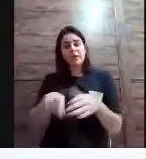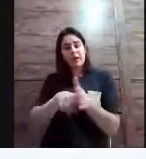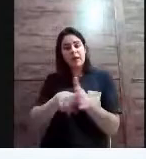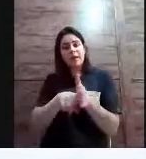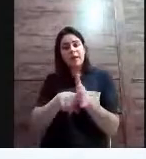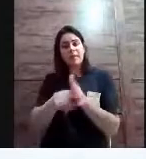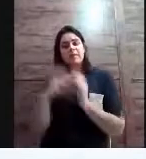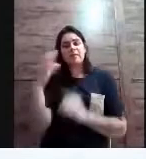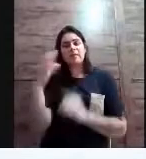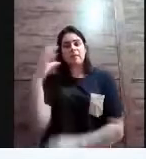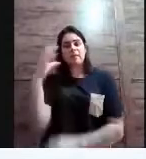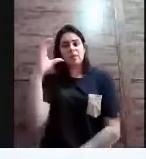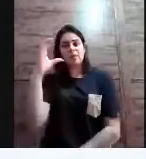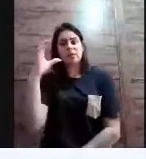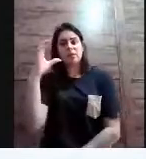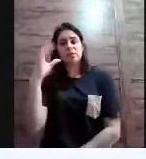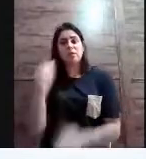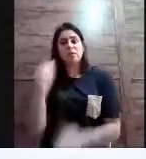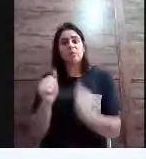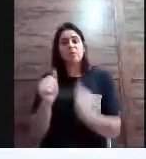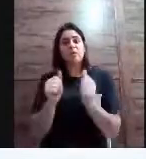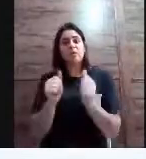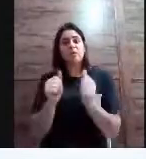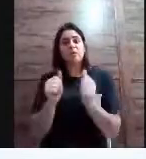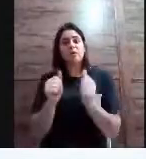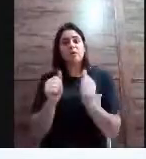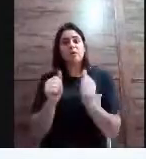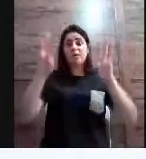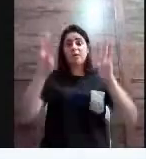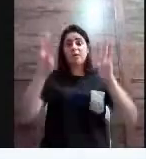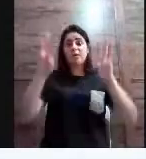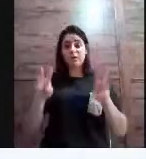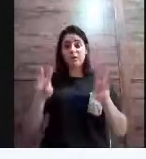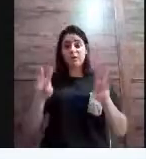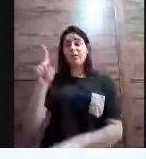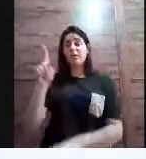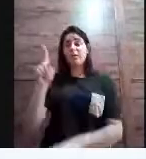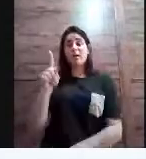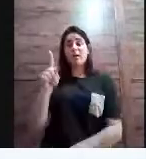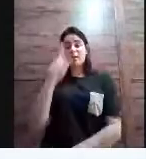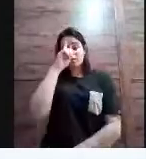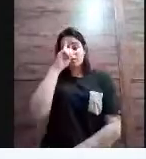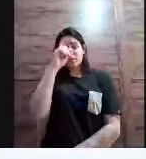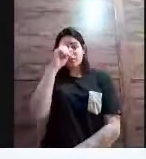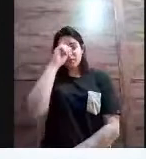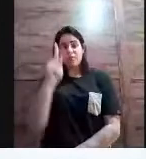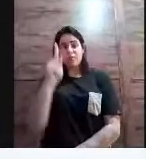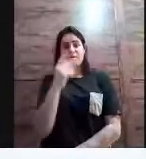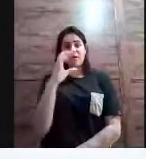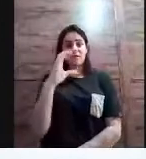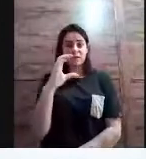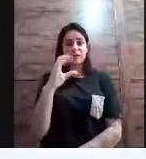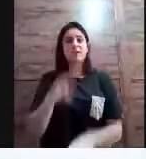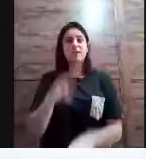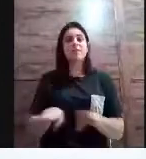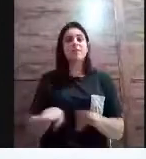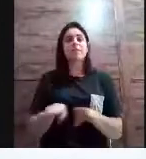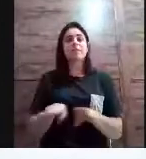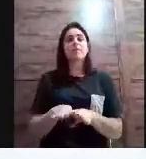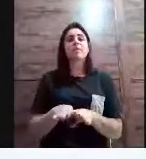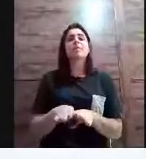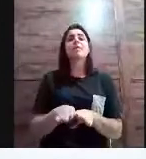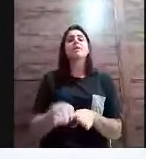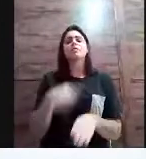regida pelo pessoal da infectologia do Hospital de Clínicas, e tem do Centro Médico São Francisco